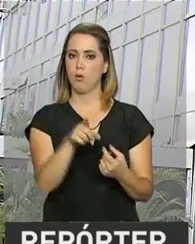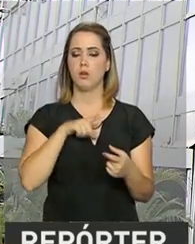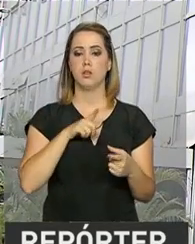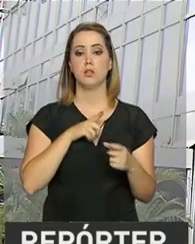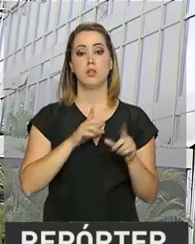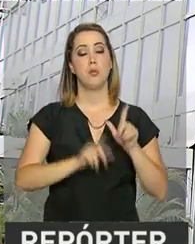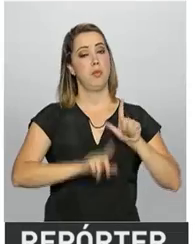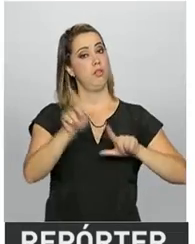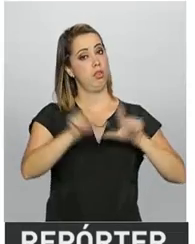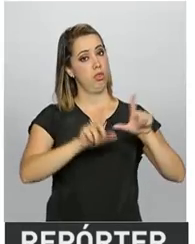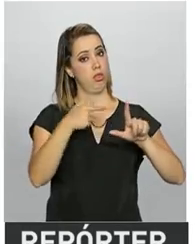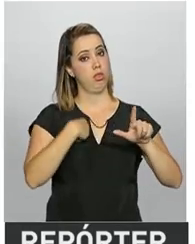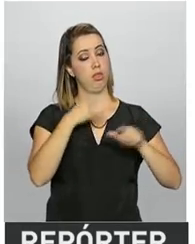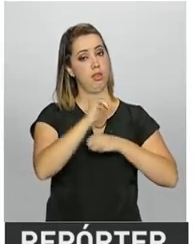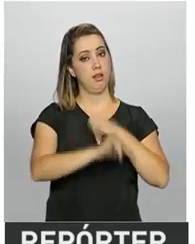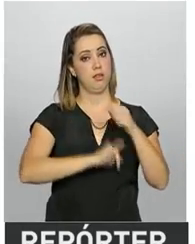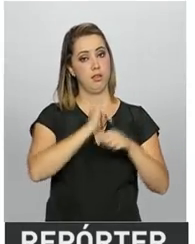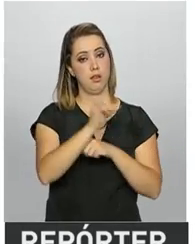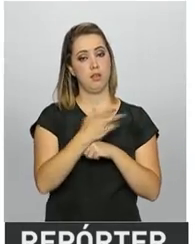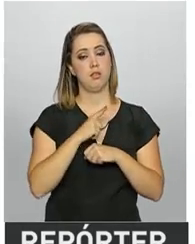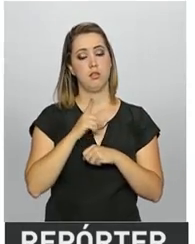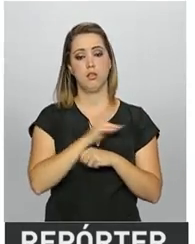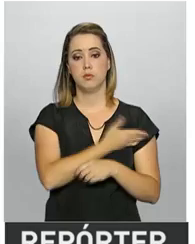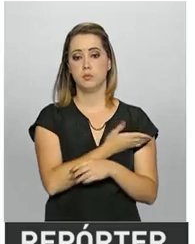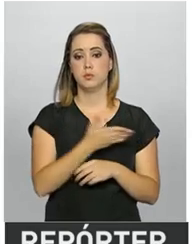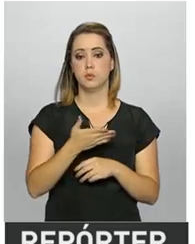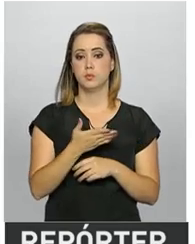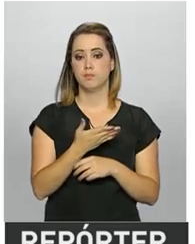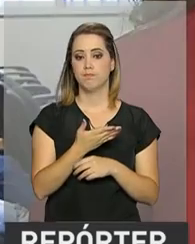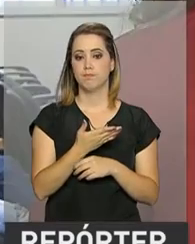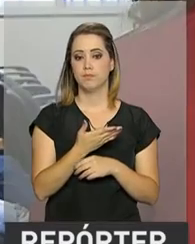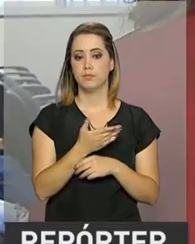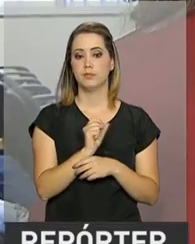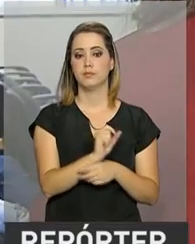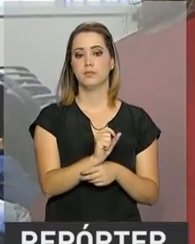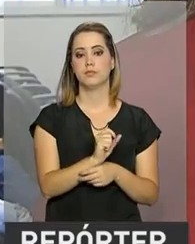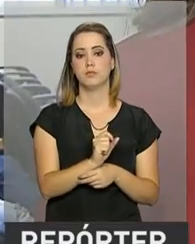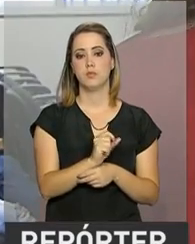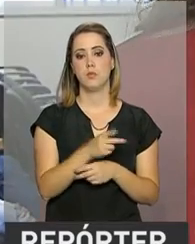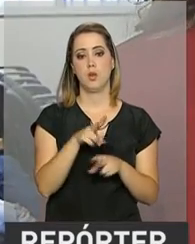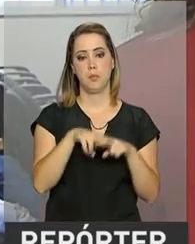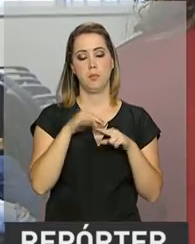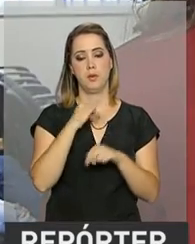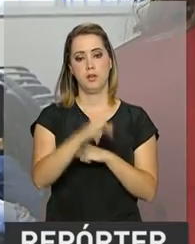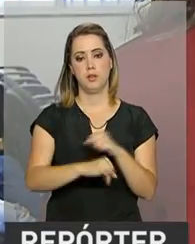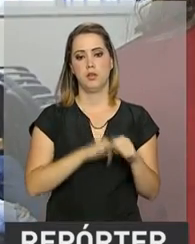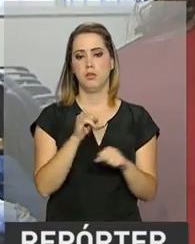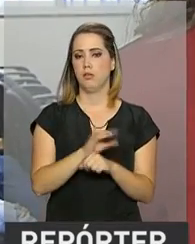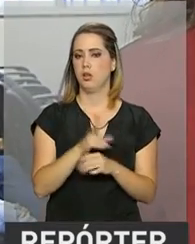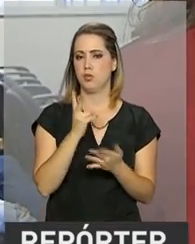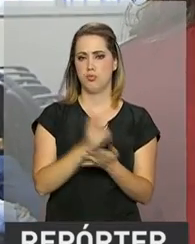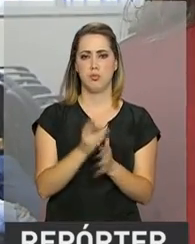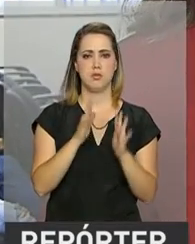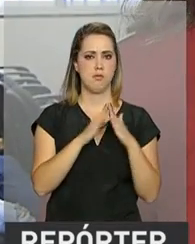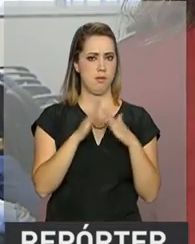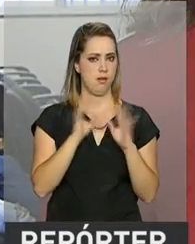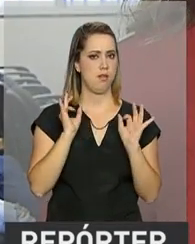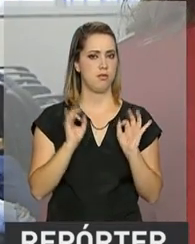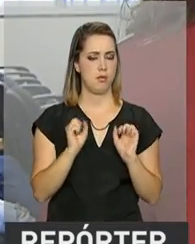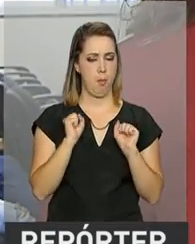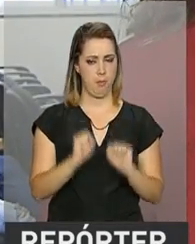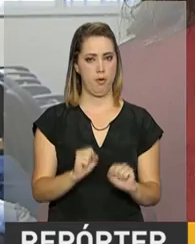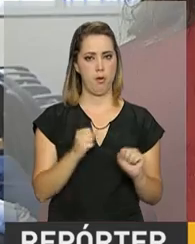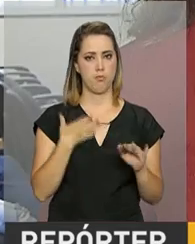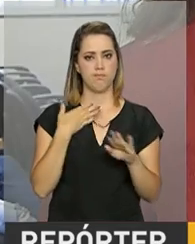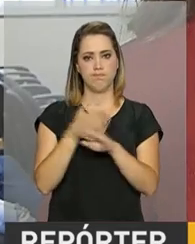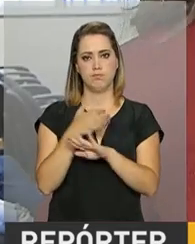Trabalho disponibiliza para a população o portal Mais Emprego. Pela internet, sem sair de casa, o trabalhador pode